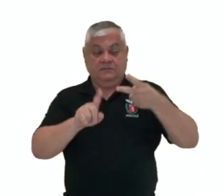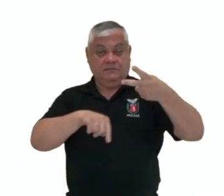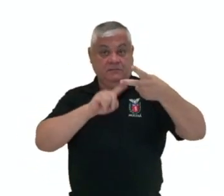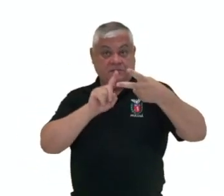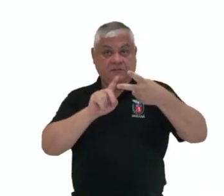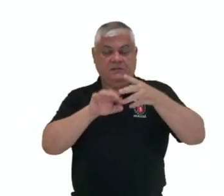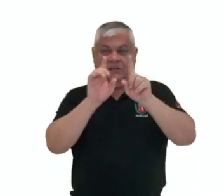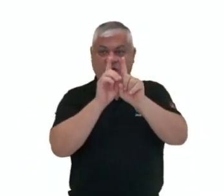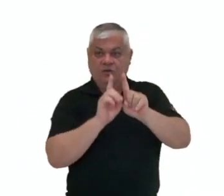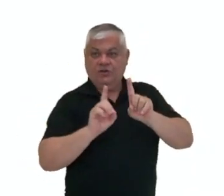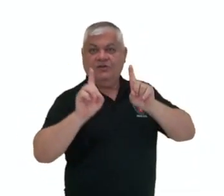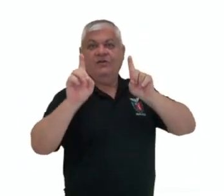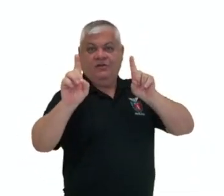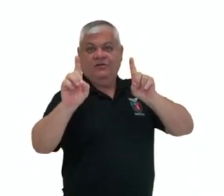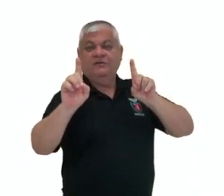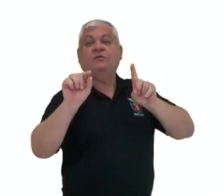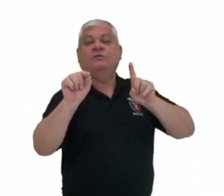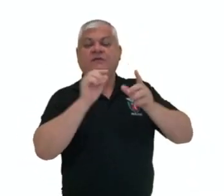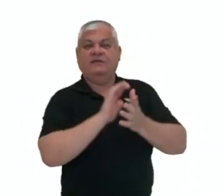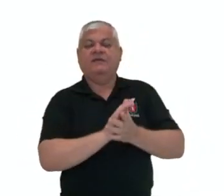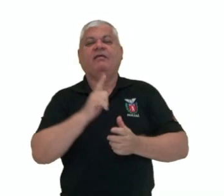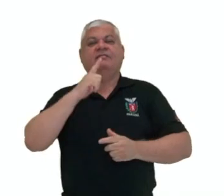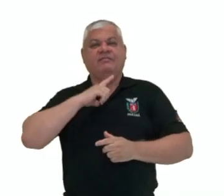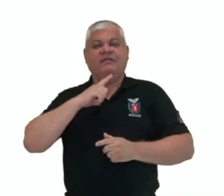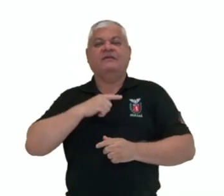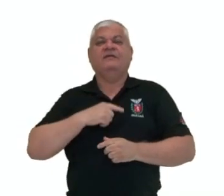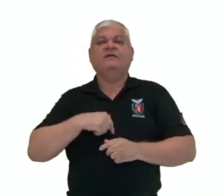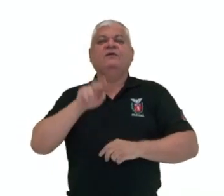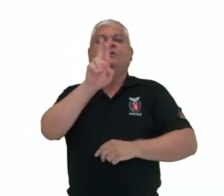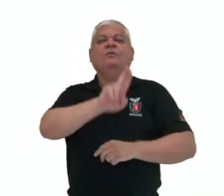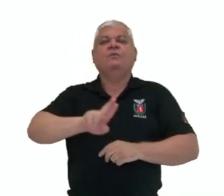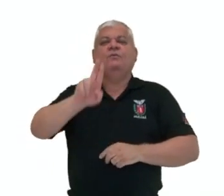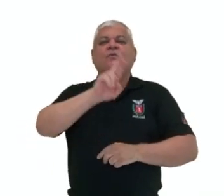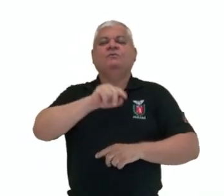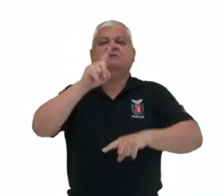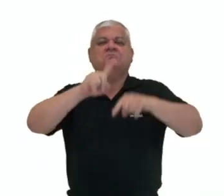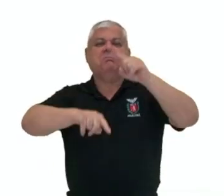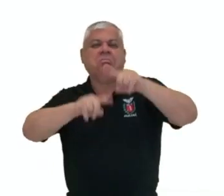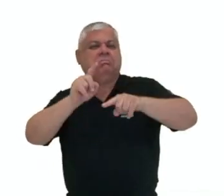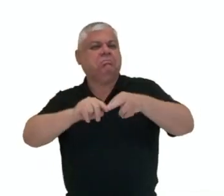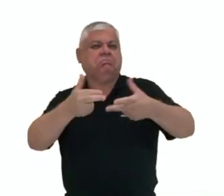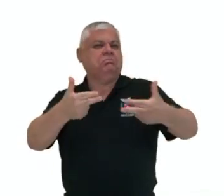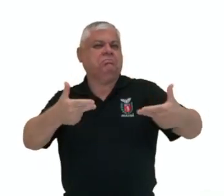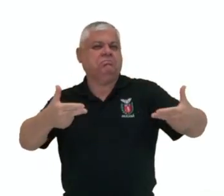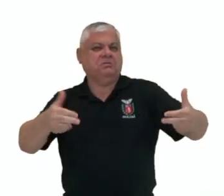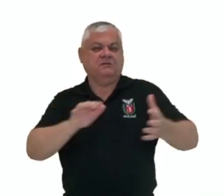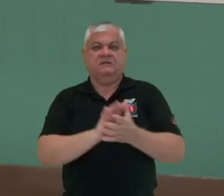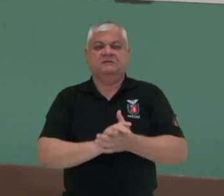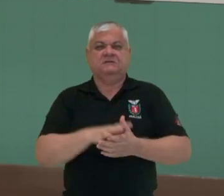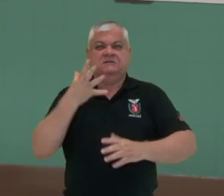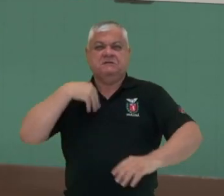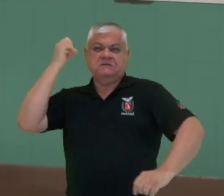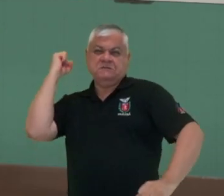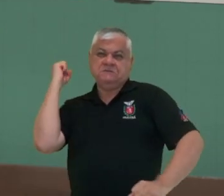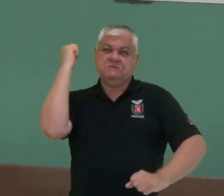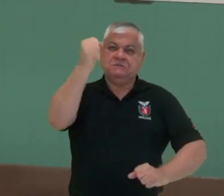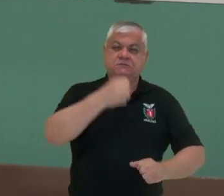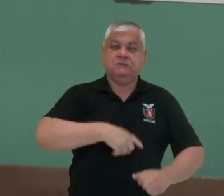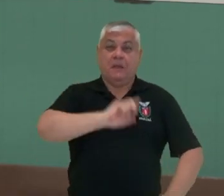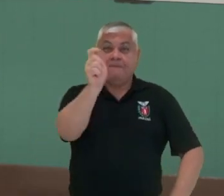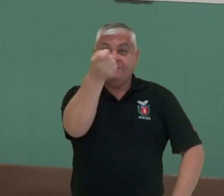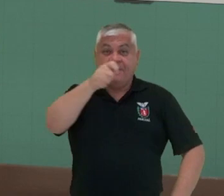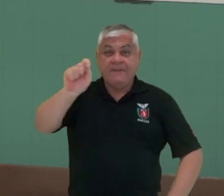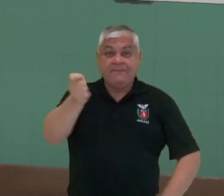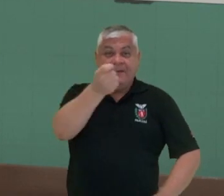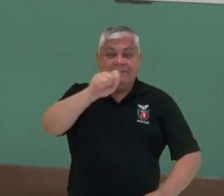de longa distância engloba o uso de algum aparelho, de algum equipamento, como lança, espadas